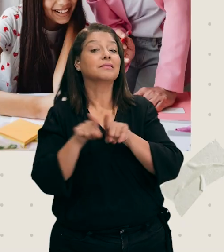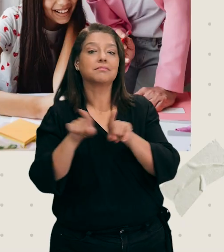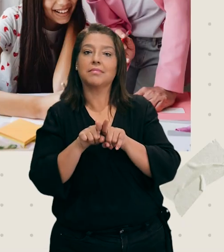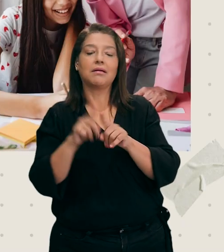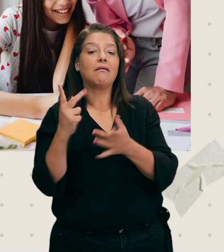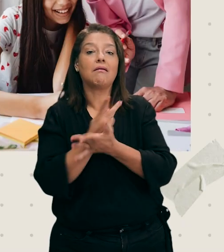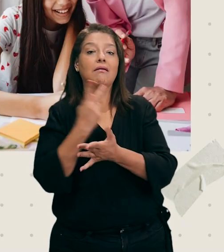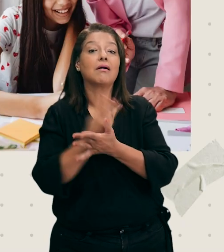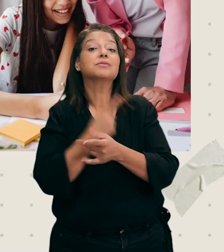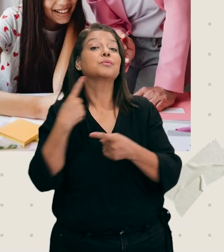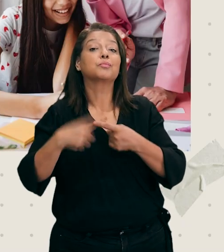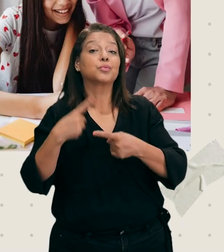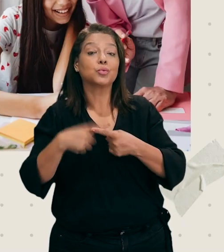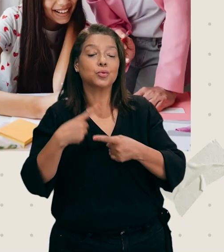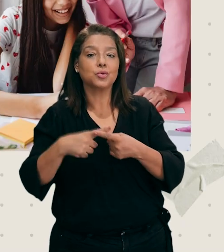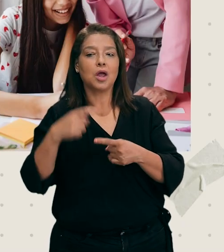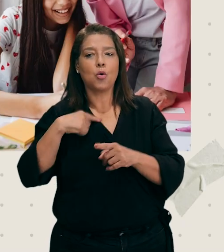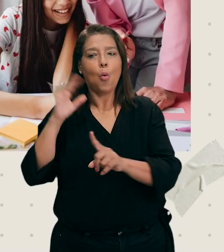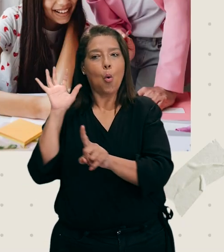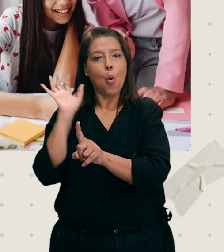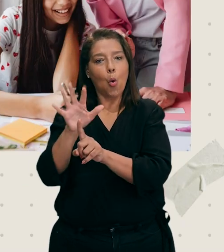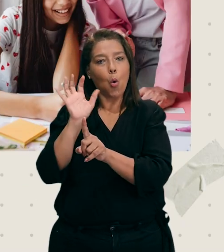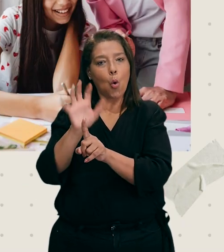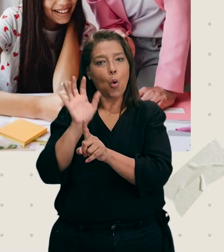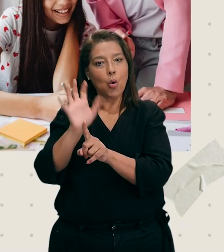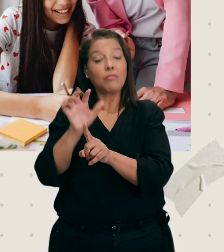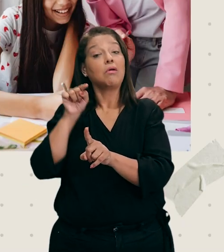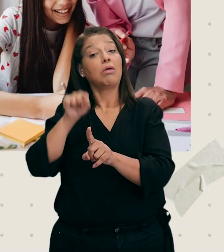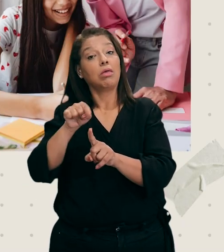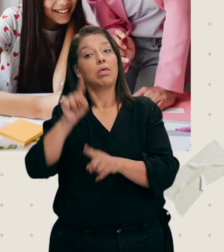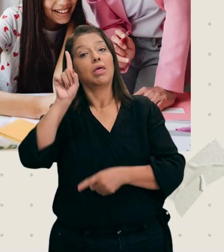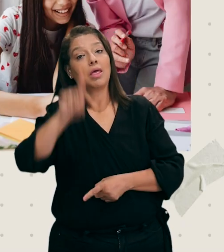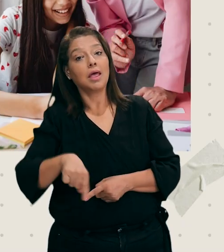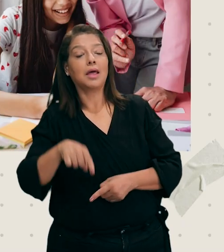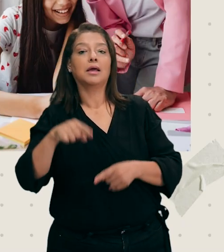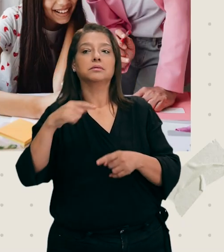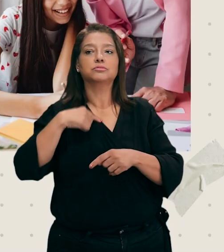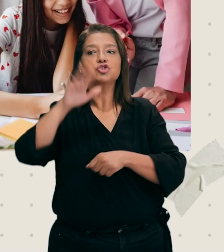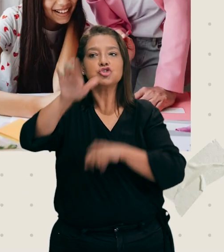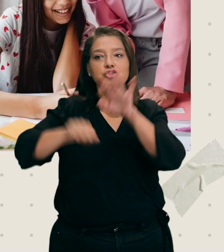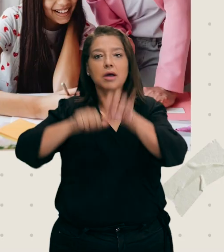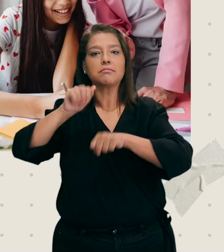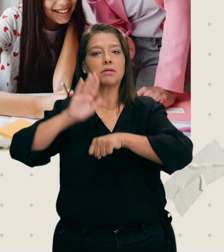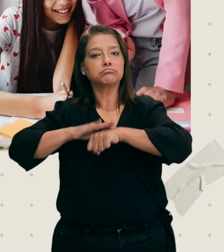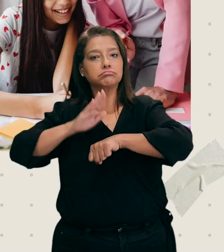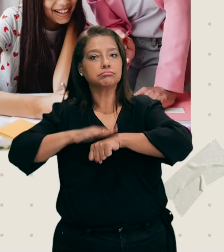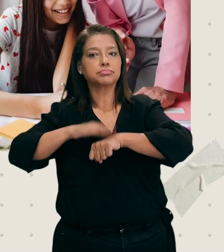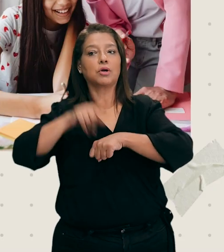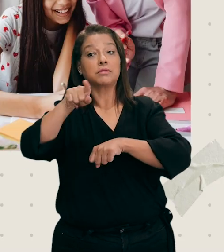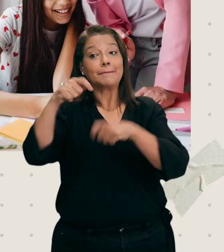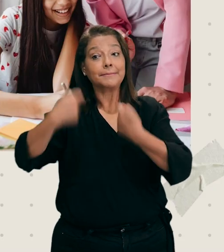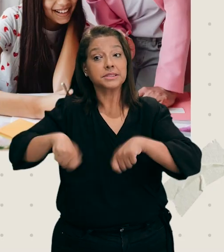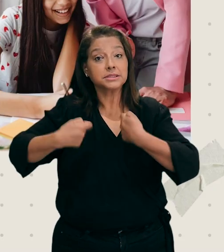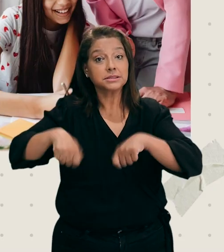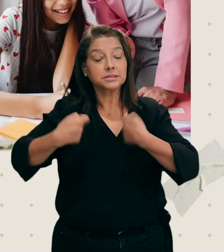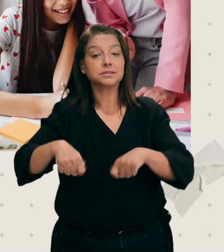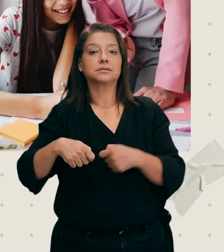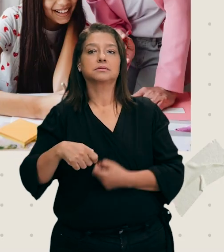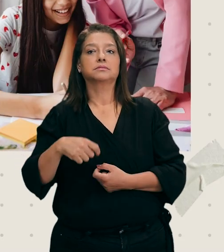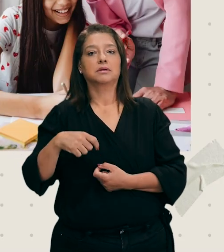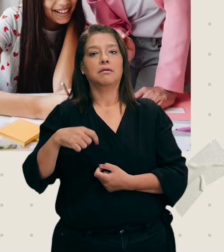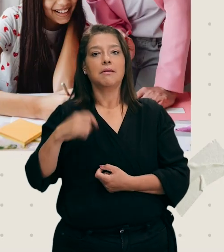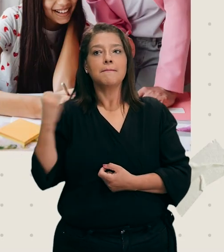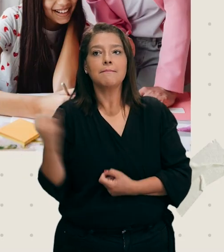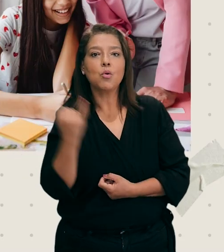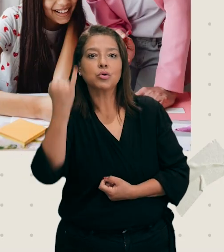serve. Convencer envolveria argumentos ou chamadas à ação. Você deve, é essencial